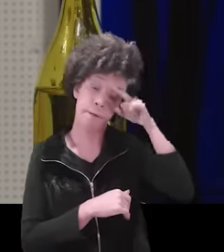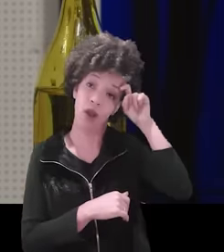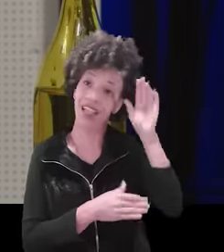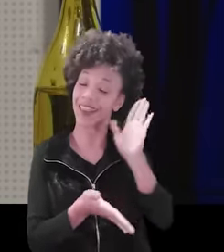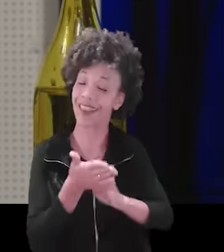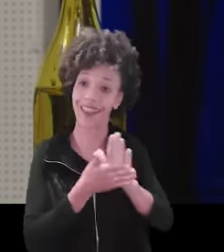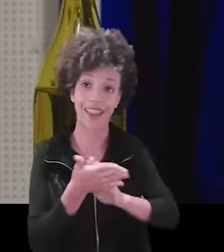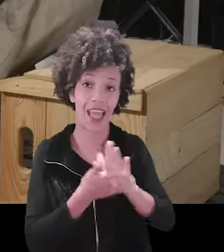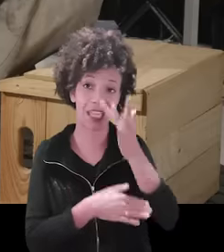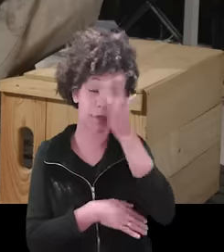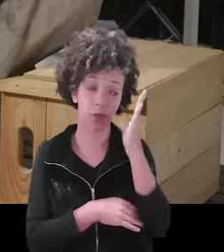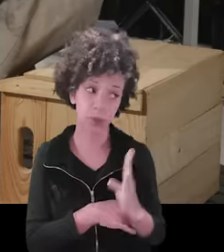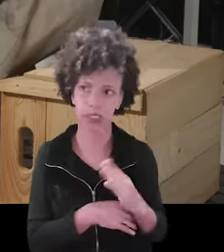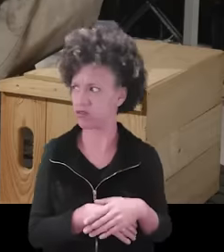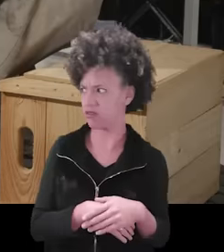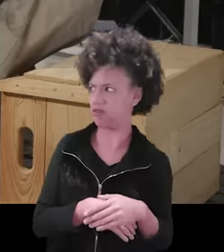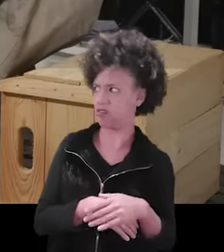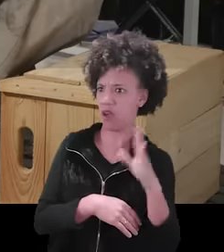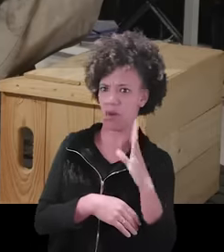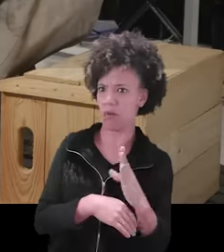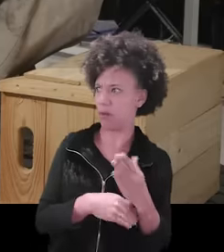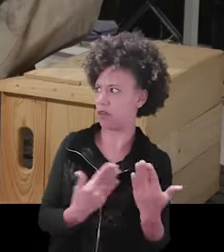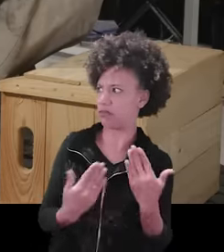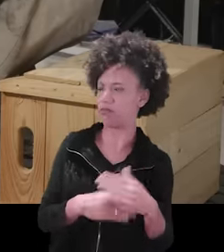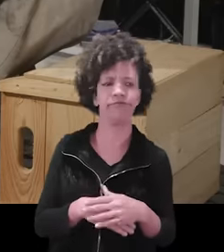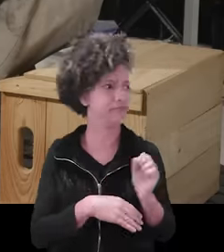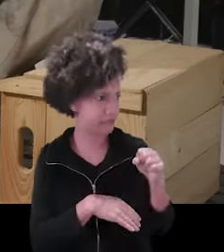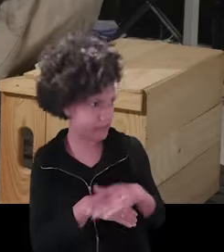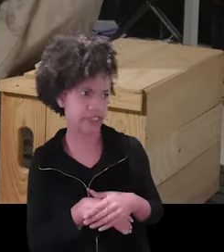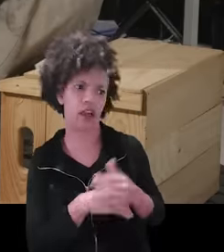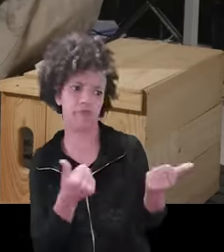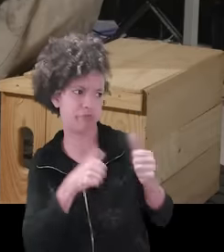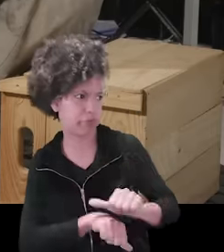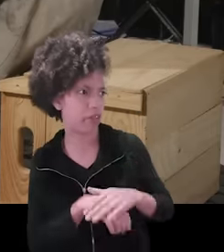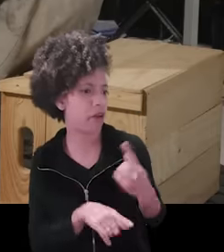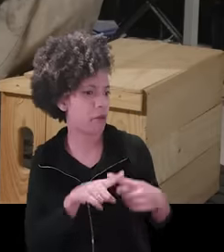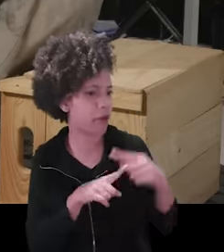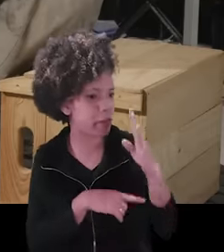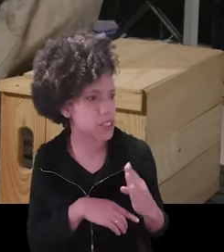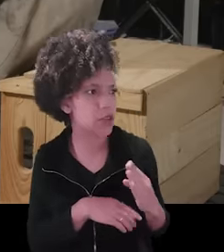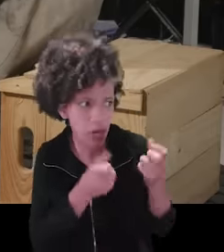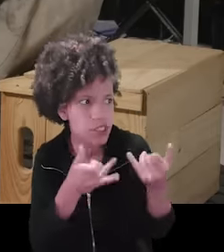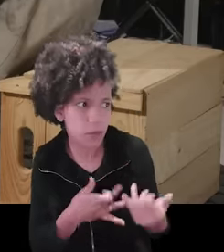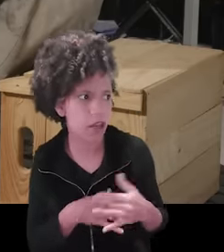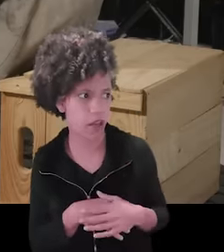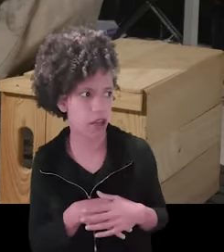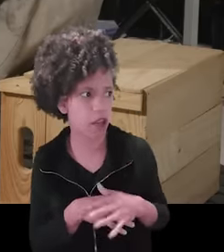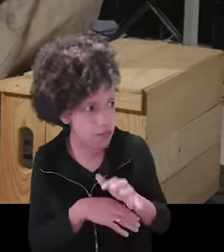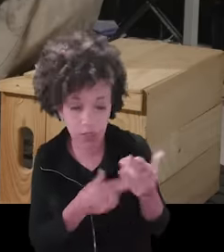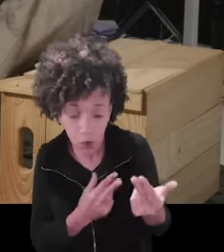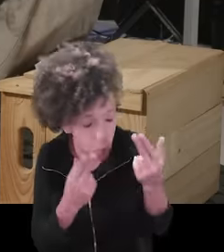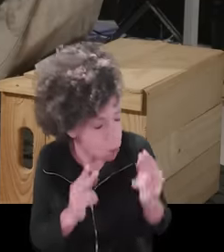olha Maurício não faça nada com brasileiro brasileiro e longe do pega-pega hipocrisia porque o cara é brasileiro ele te fala